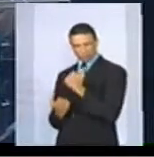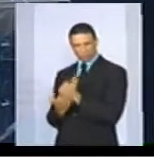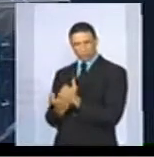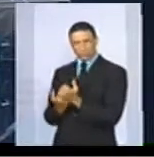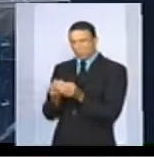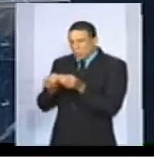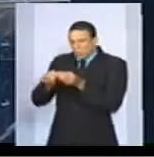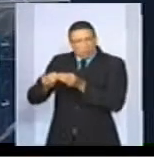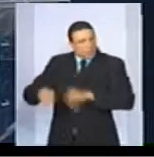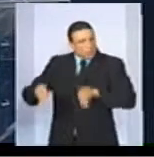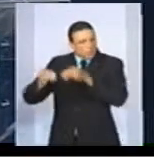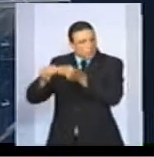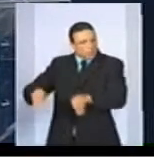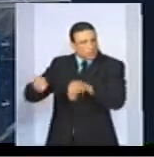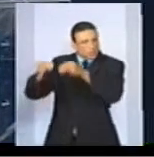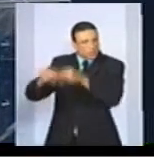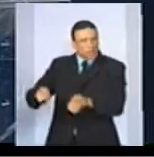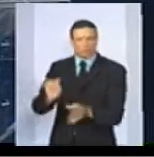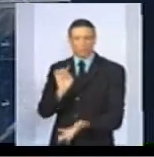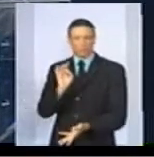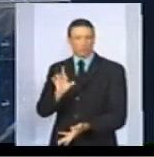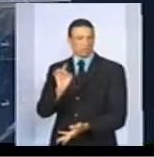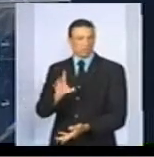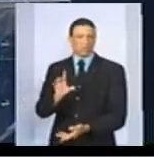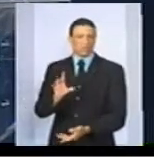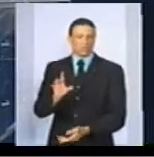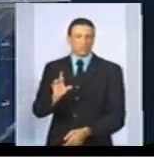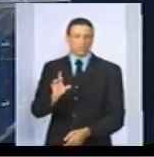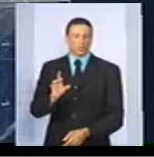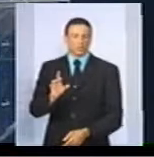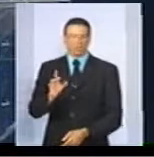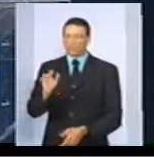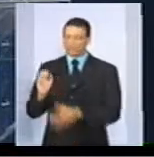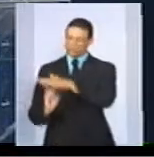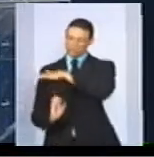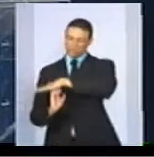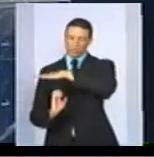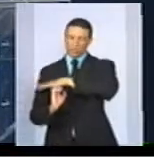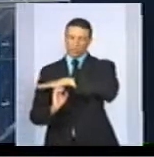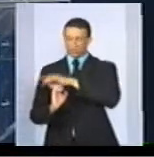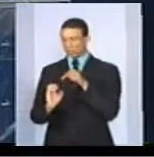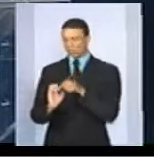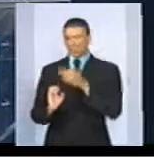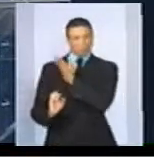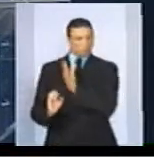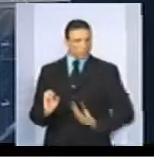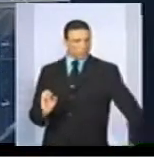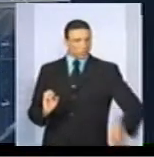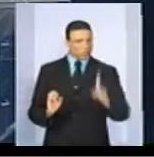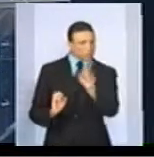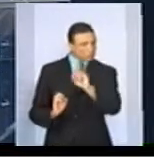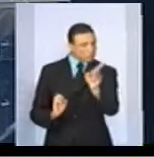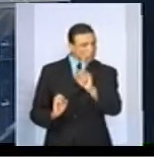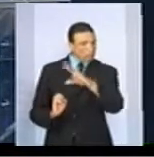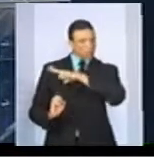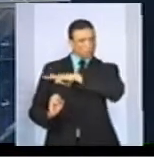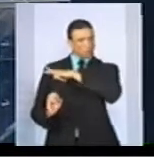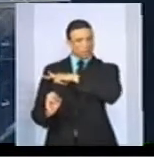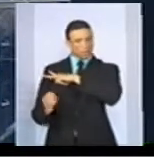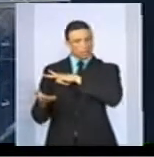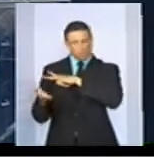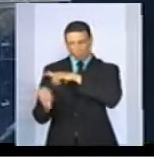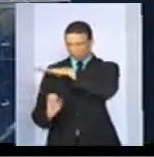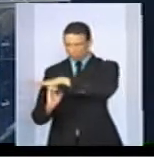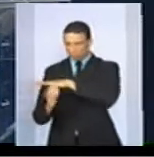patrimônio este que são empresas não são empresas públicas são empresas da iniciativa